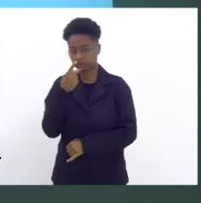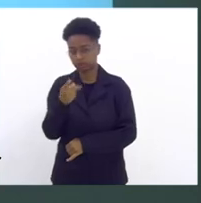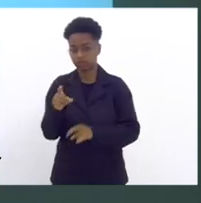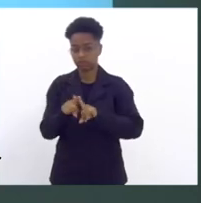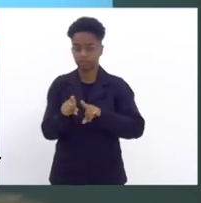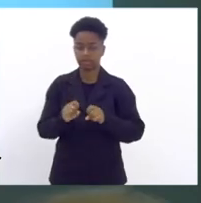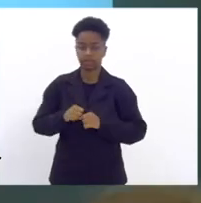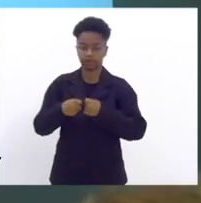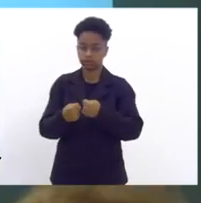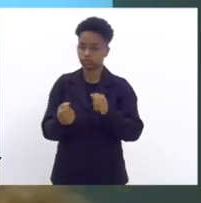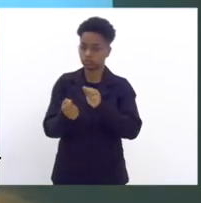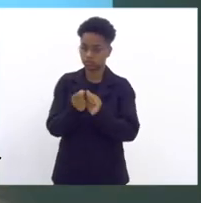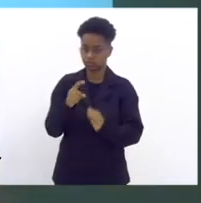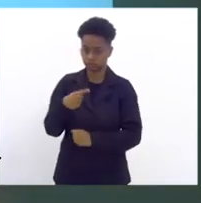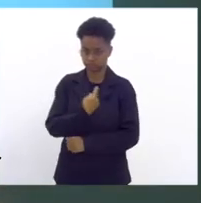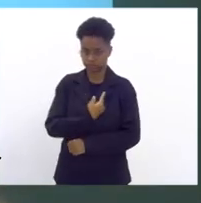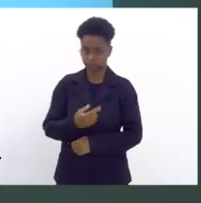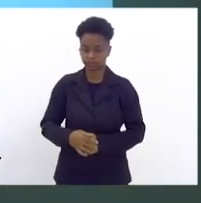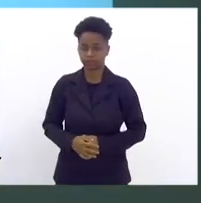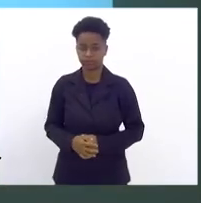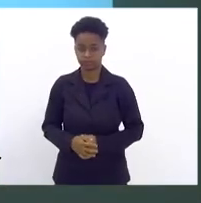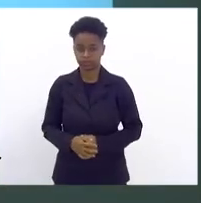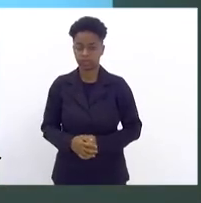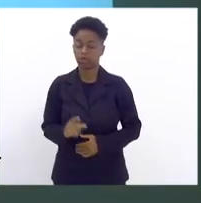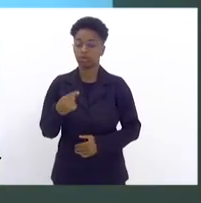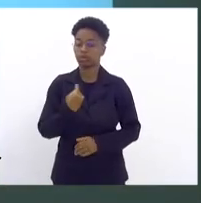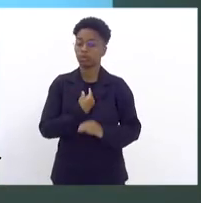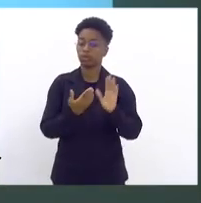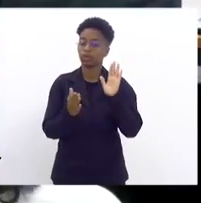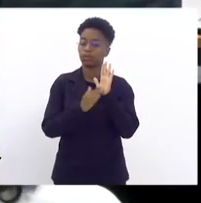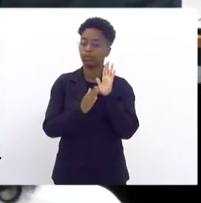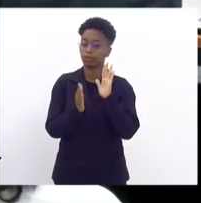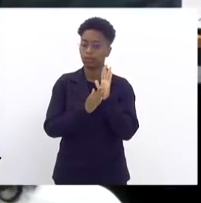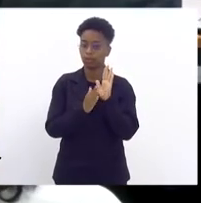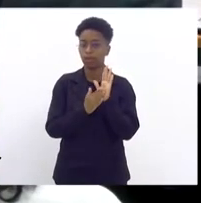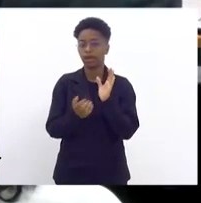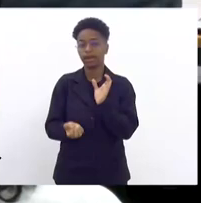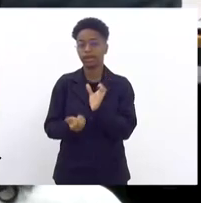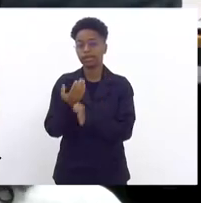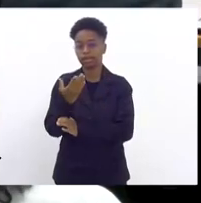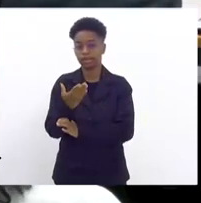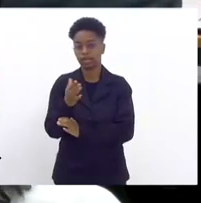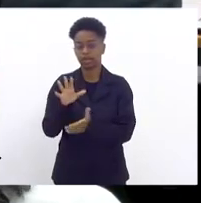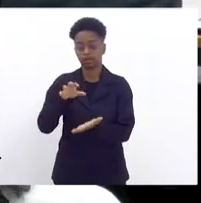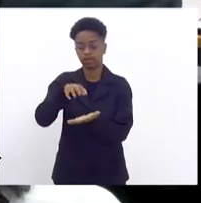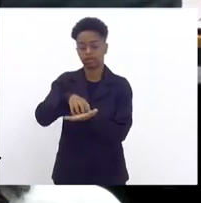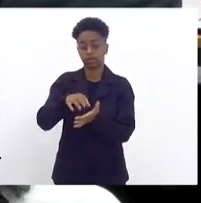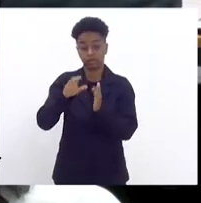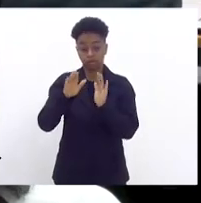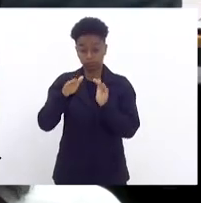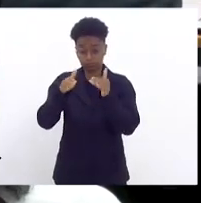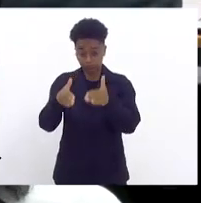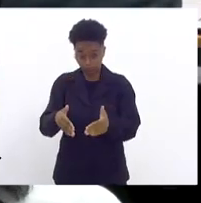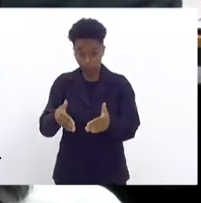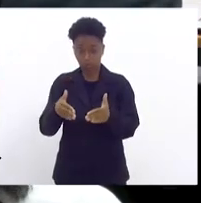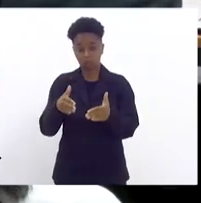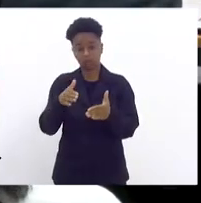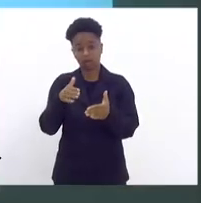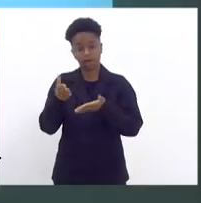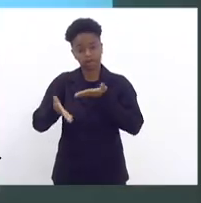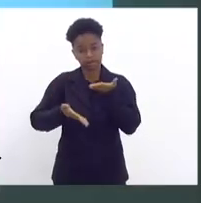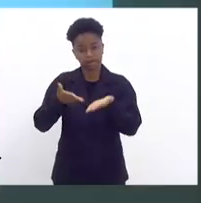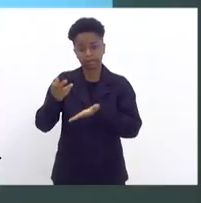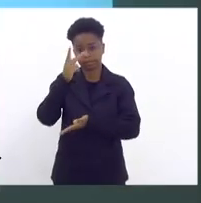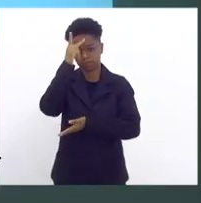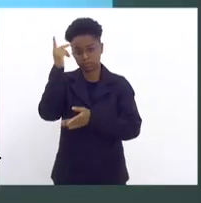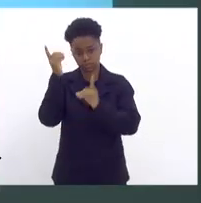junto com a gente nessa e nós estamos propondo a que seja criado uma delegacia especializada para o atendimento da